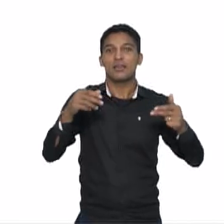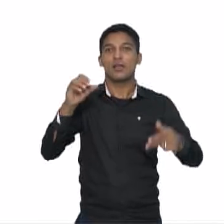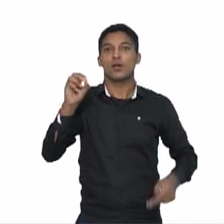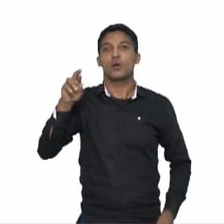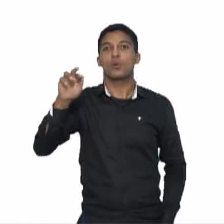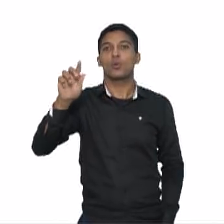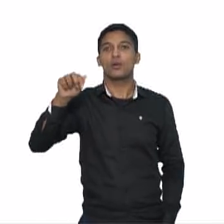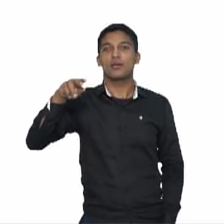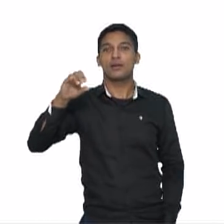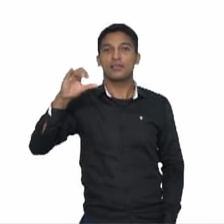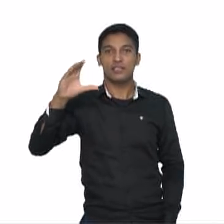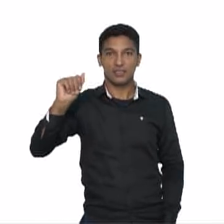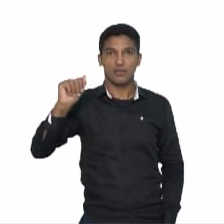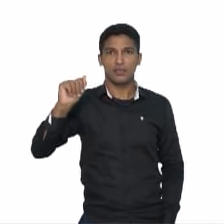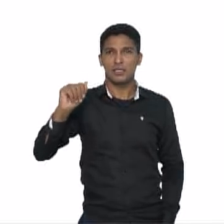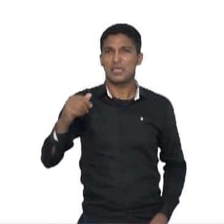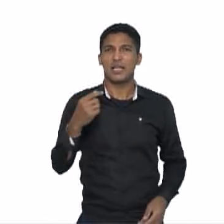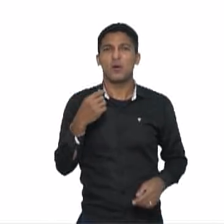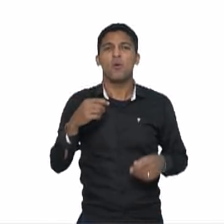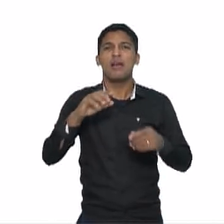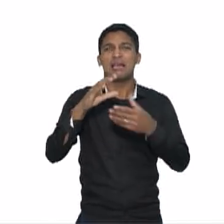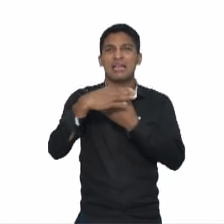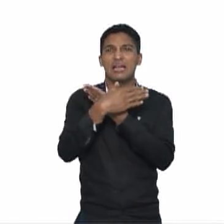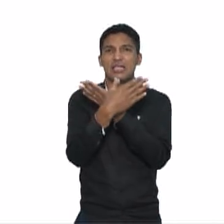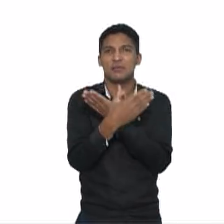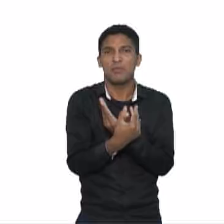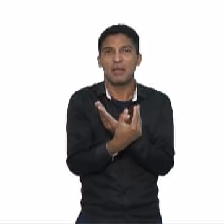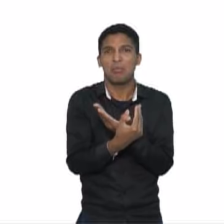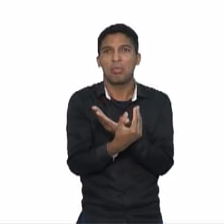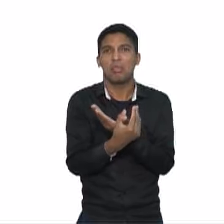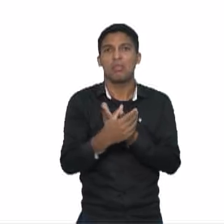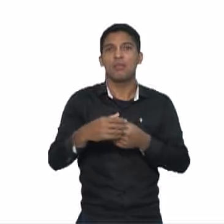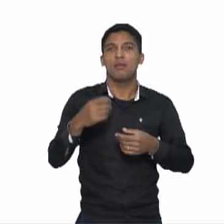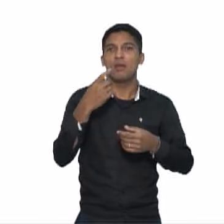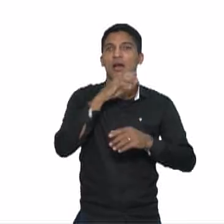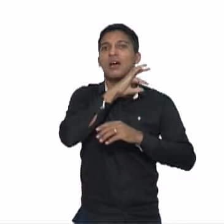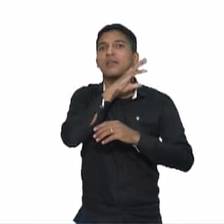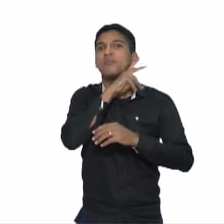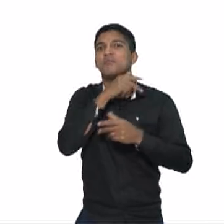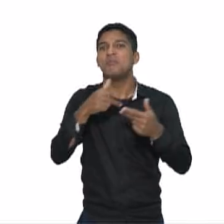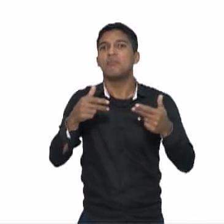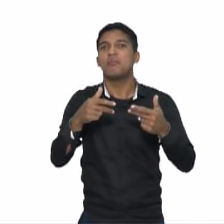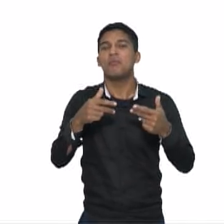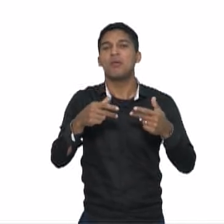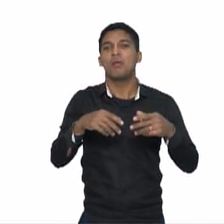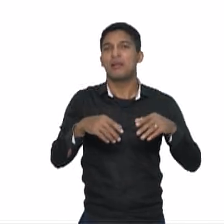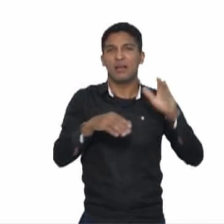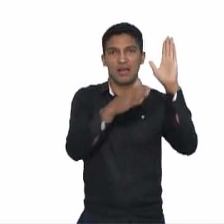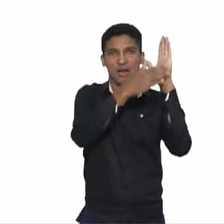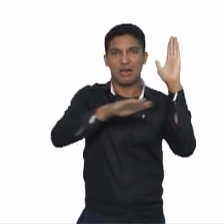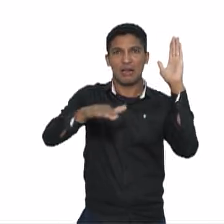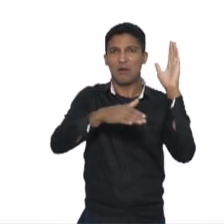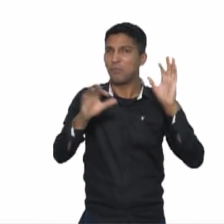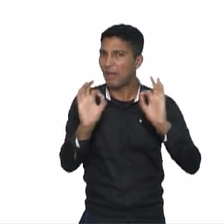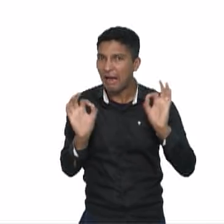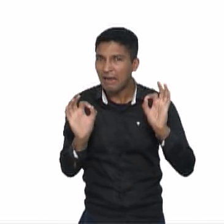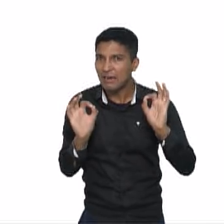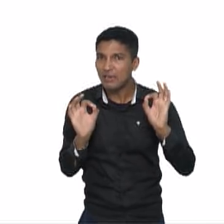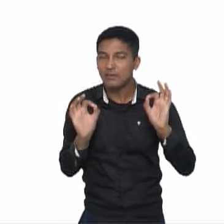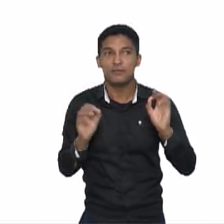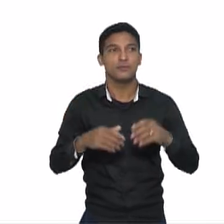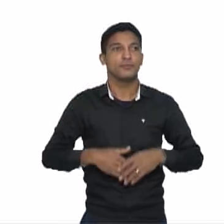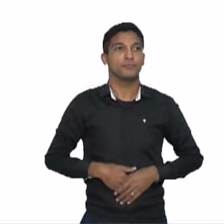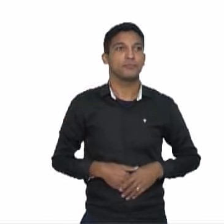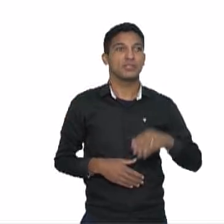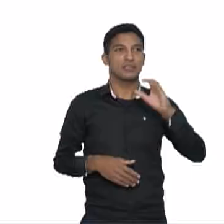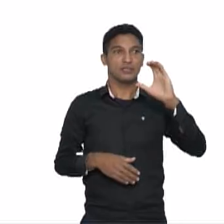animais. Letra C. A matéria orgânica contribui para a fertilidade do